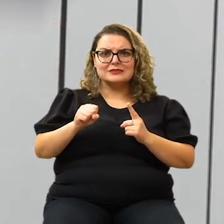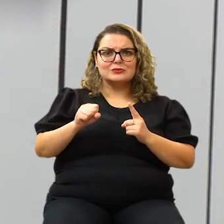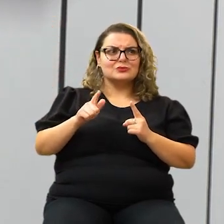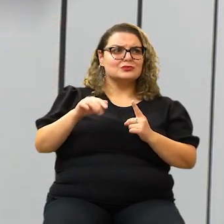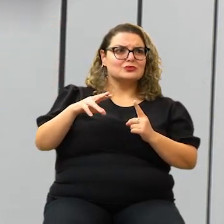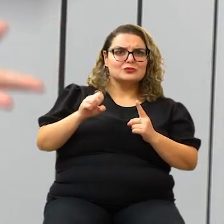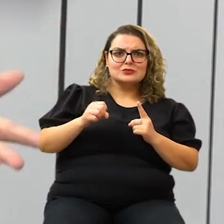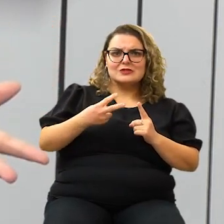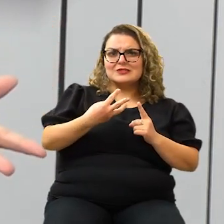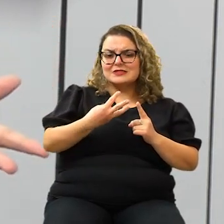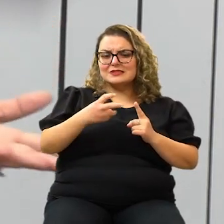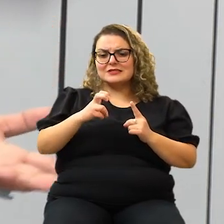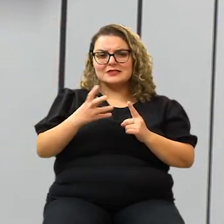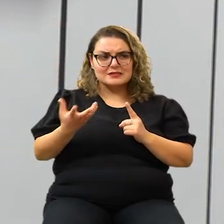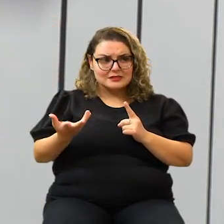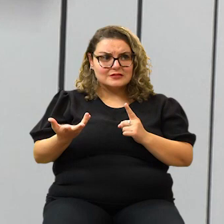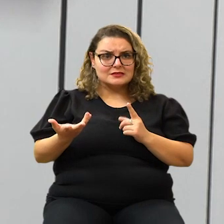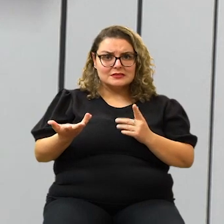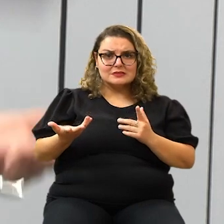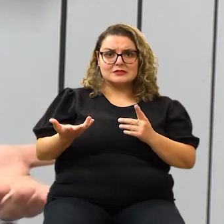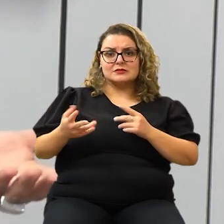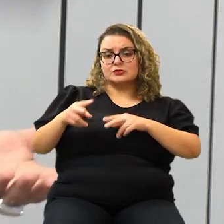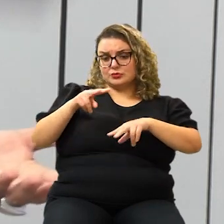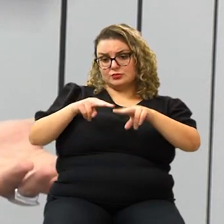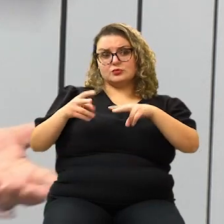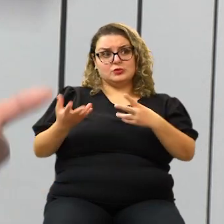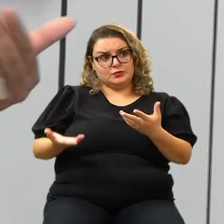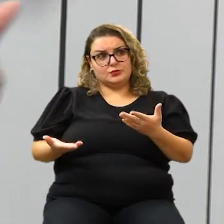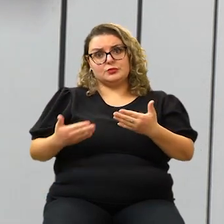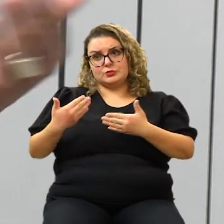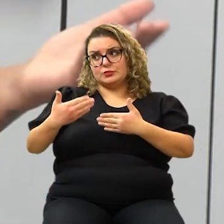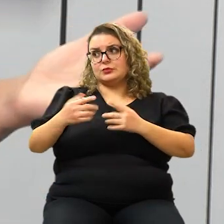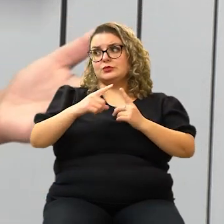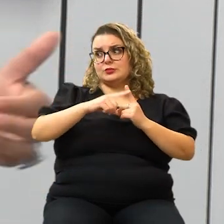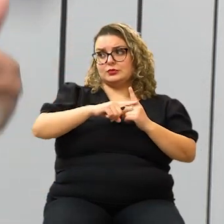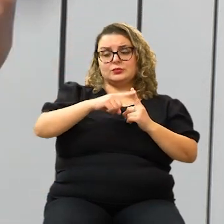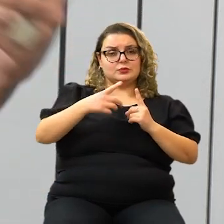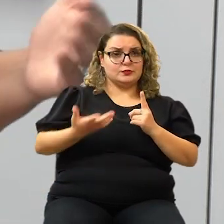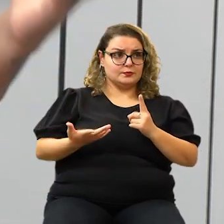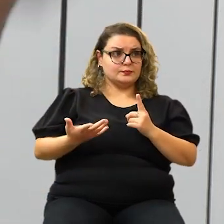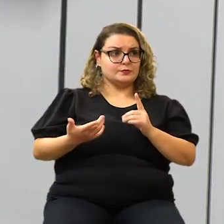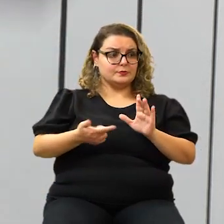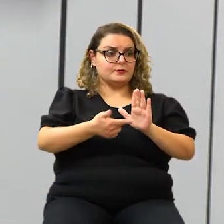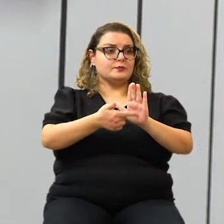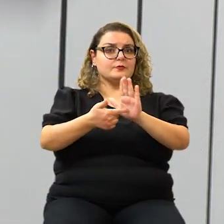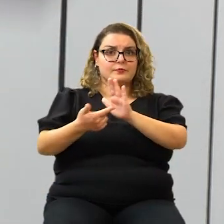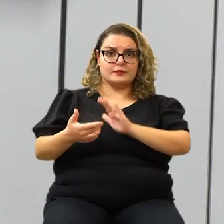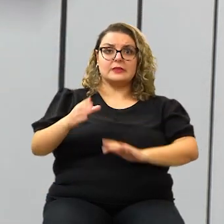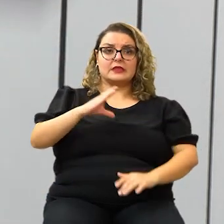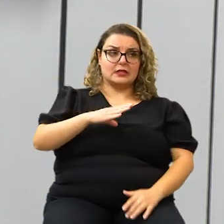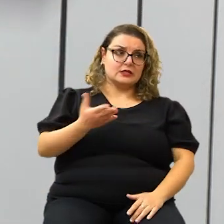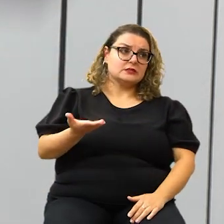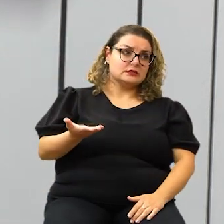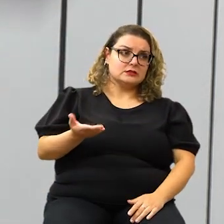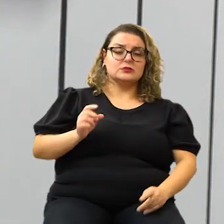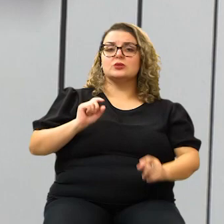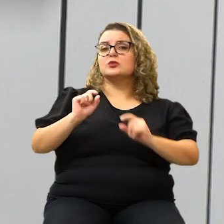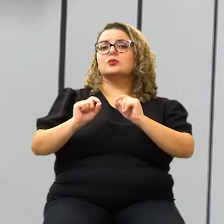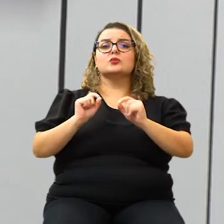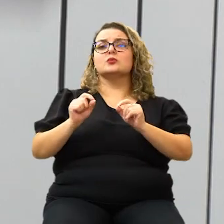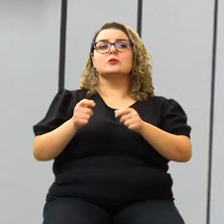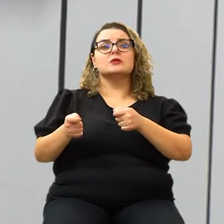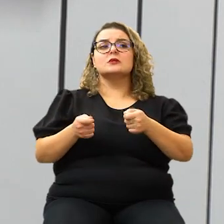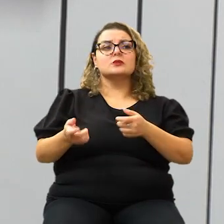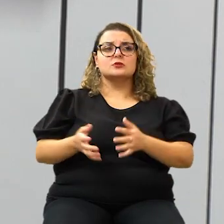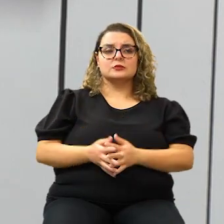graus, 35, a gente tem visualizado isso nos termômetros expostos aí na cidade, né? O que está sob